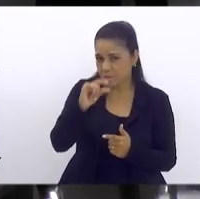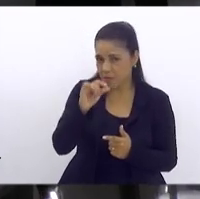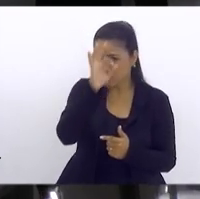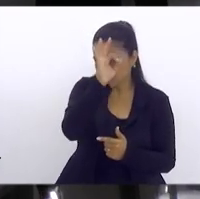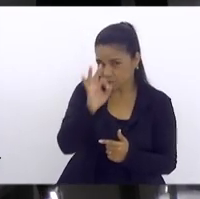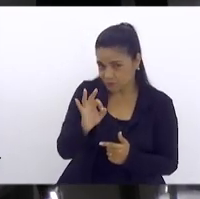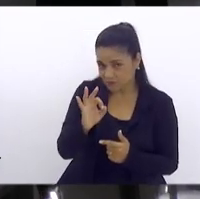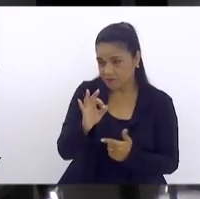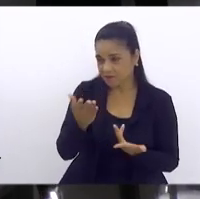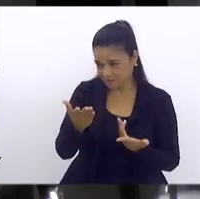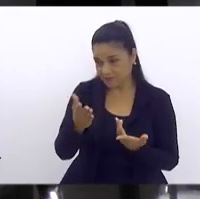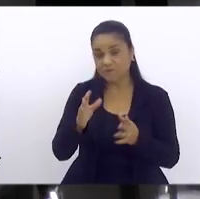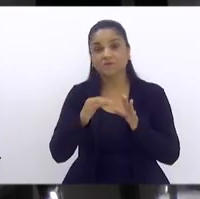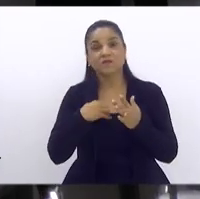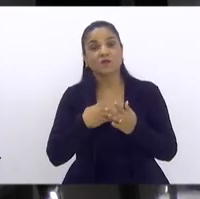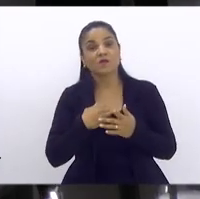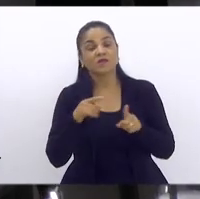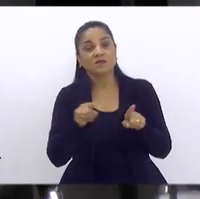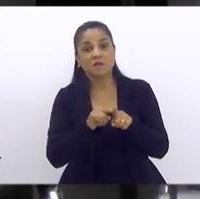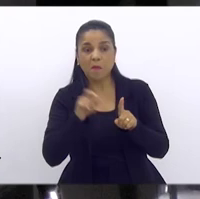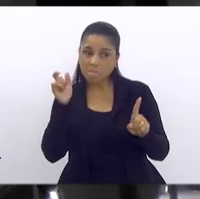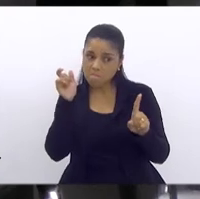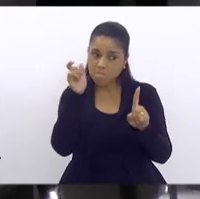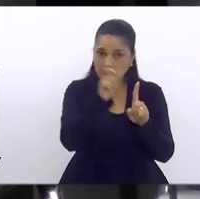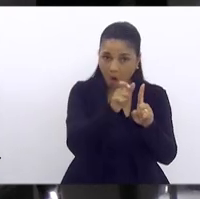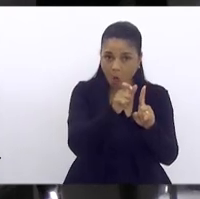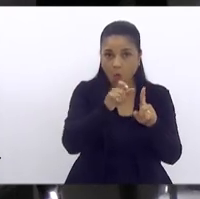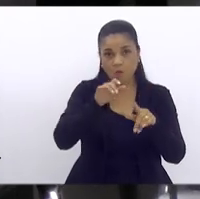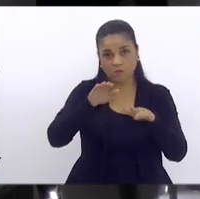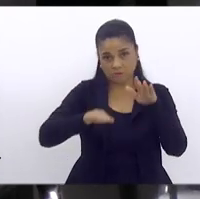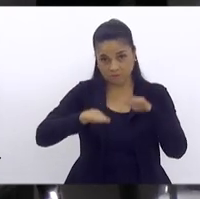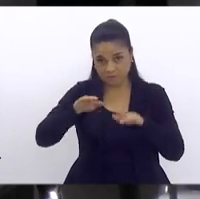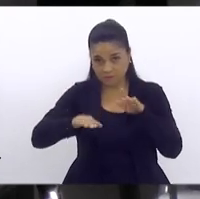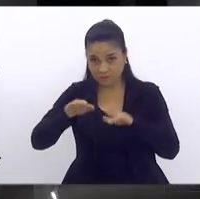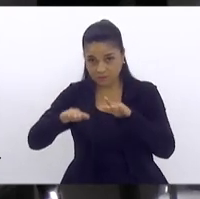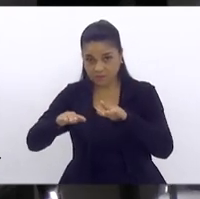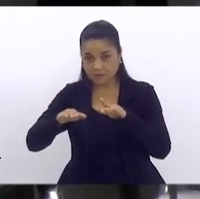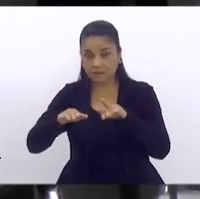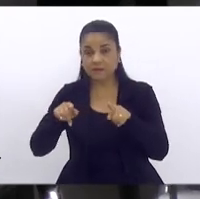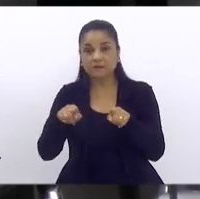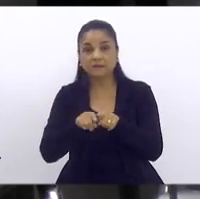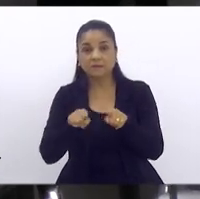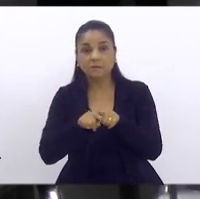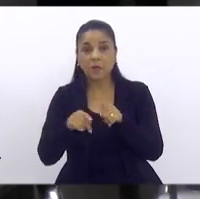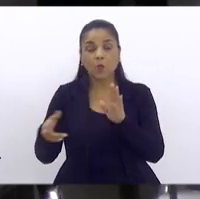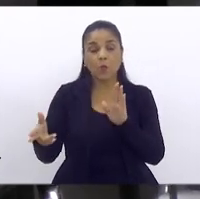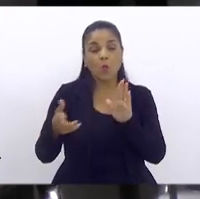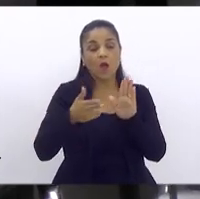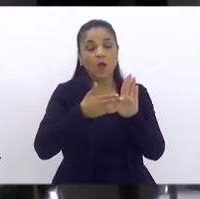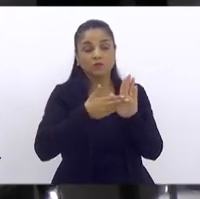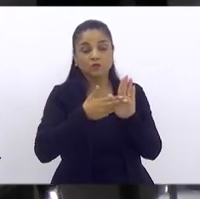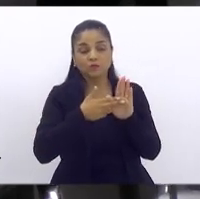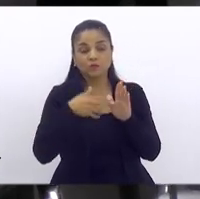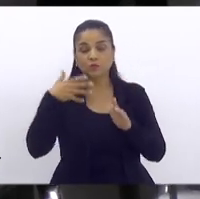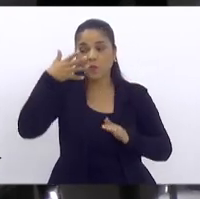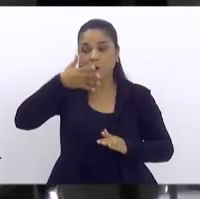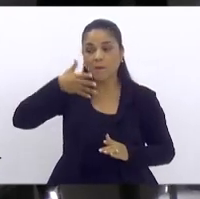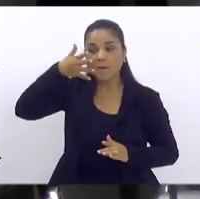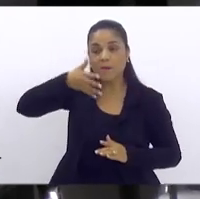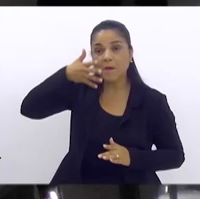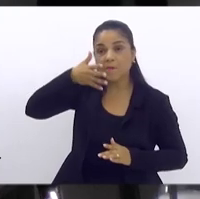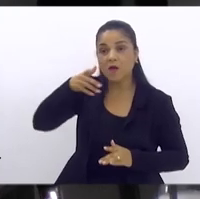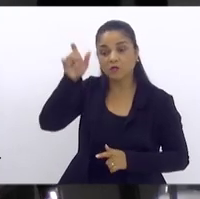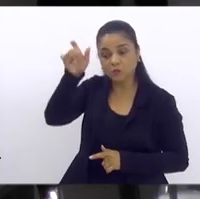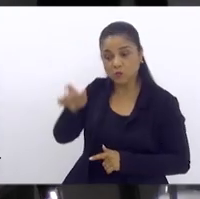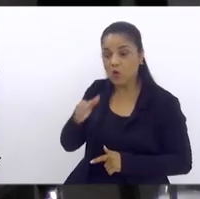E aí, além do grau de ofensividade, a gente também monitorou a retórica assumida pelo agressor. E aí a gente percebeu